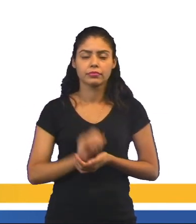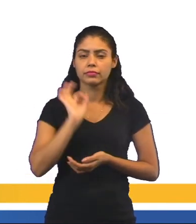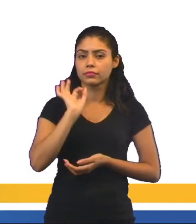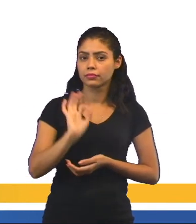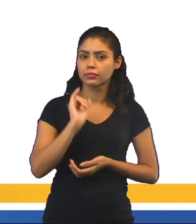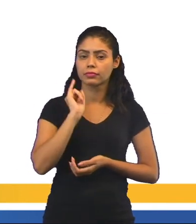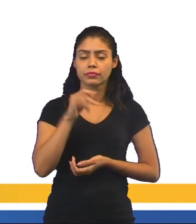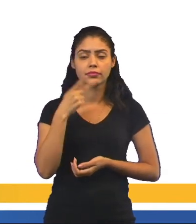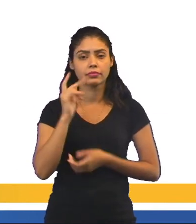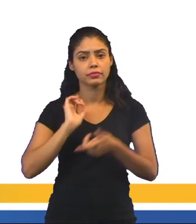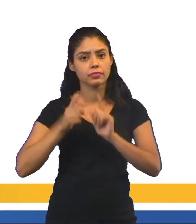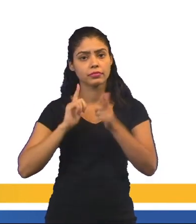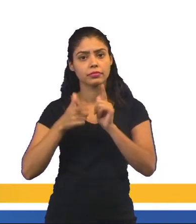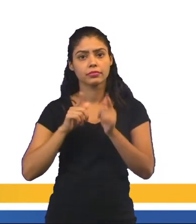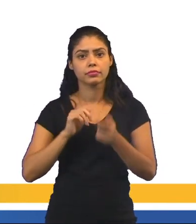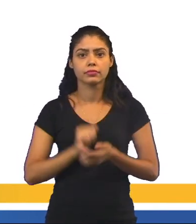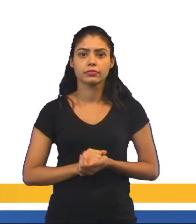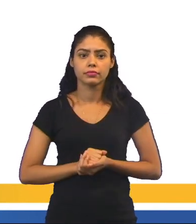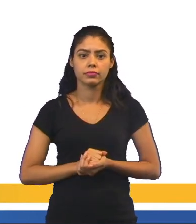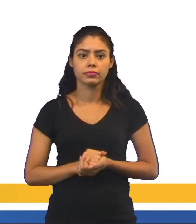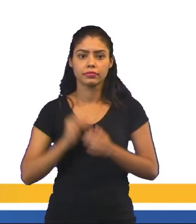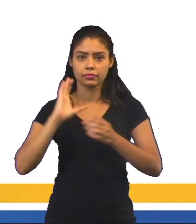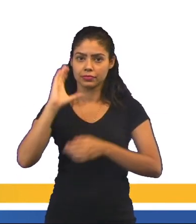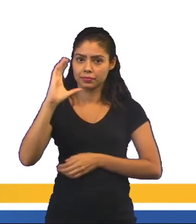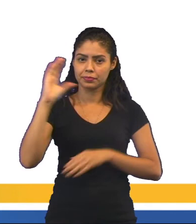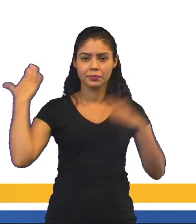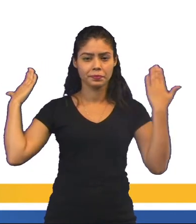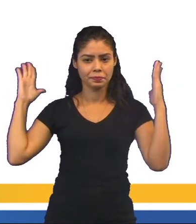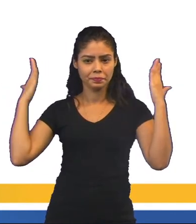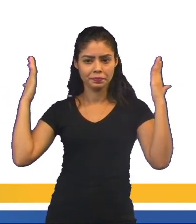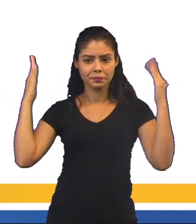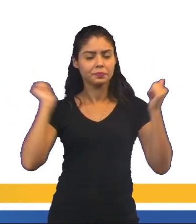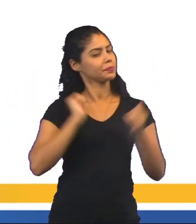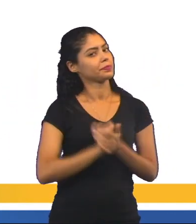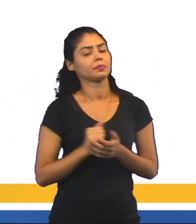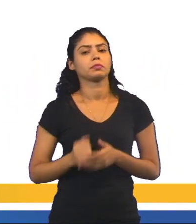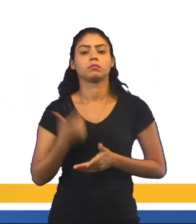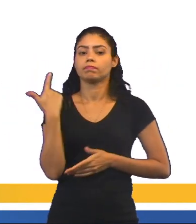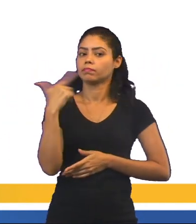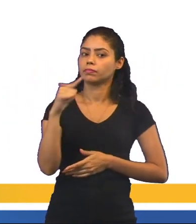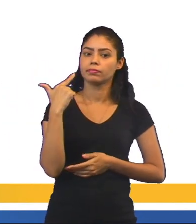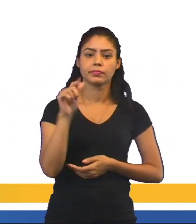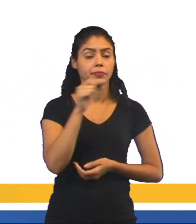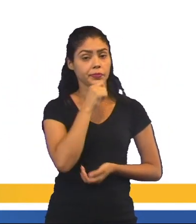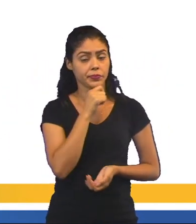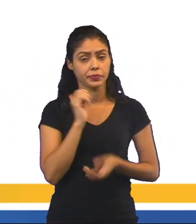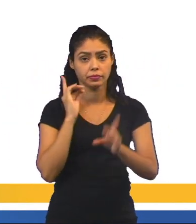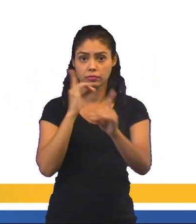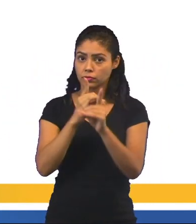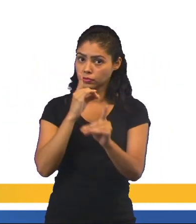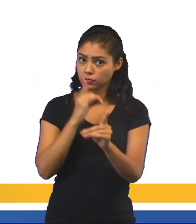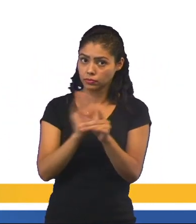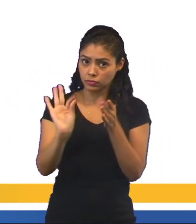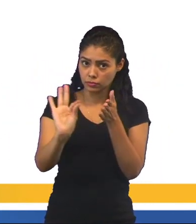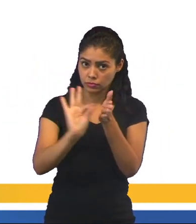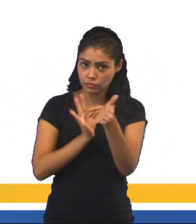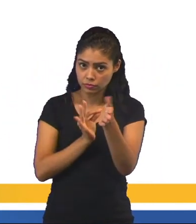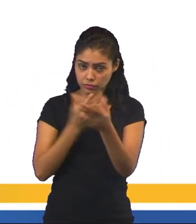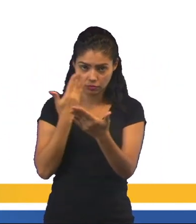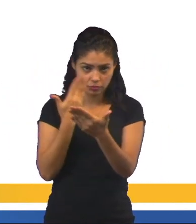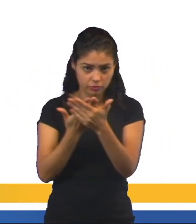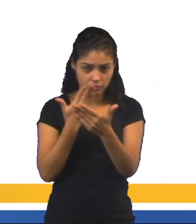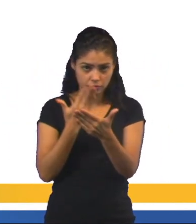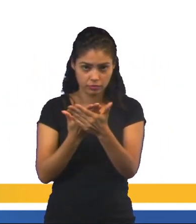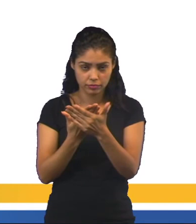se você marcou a alternativa C, está certo, nem todas as espécies foram